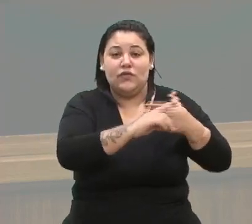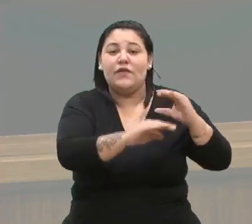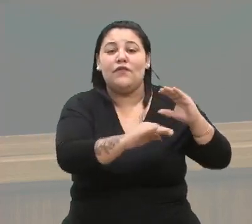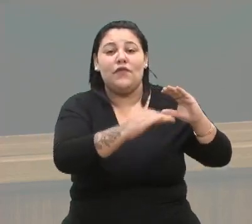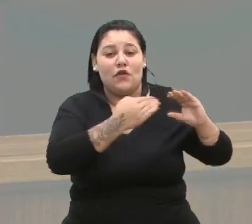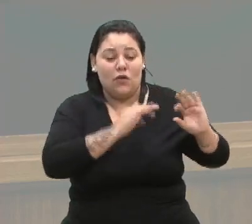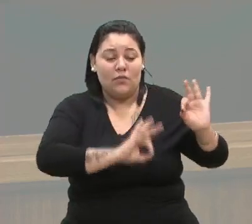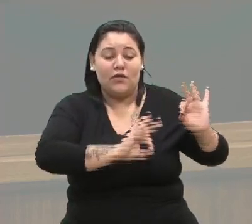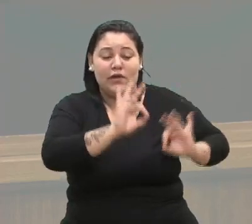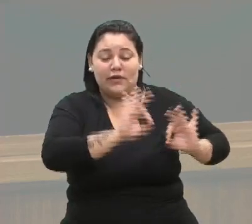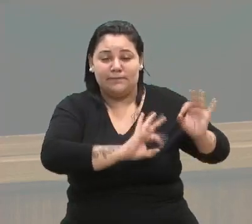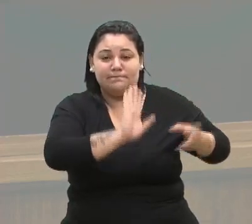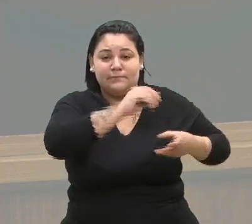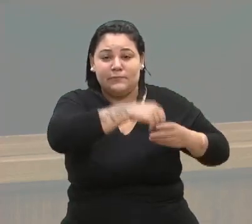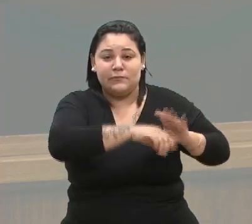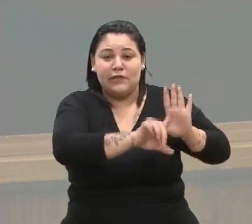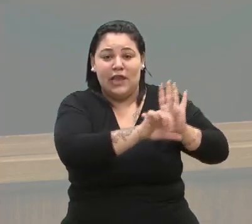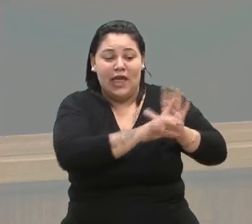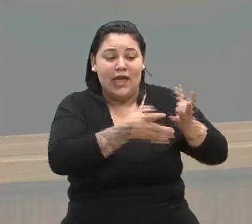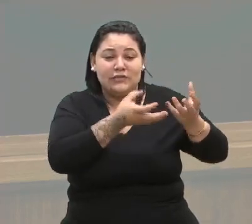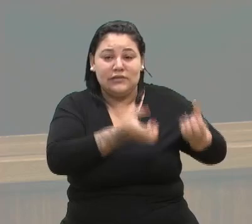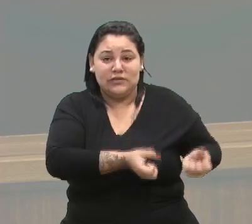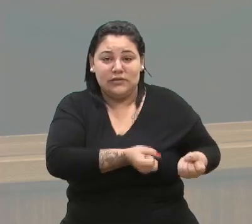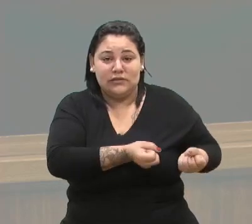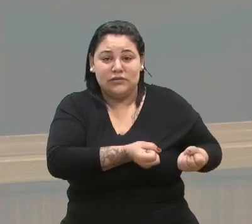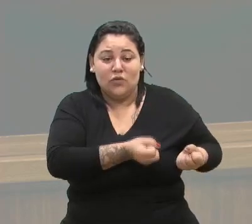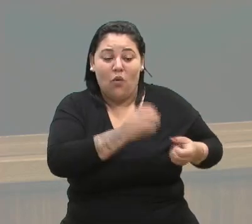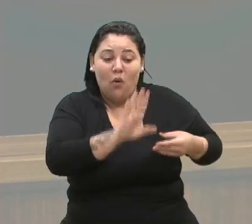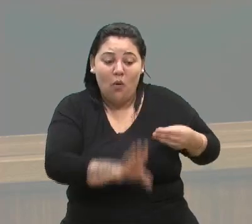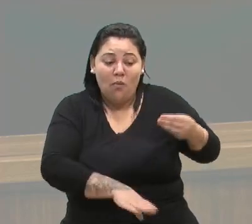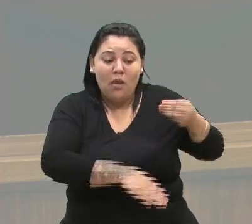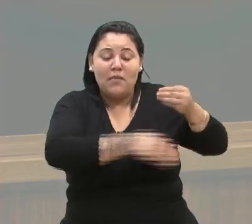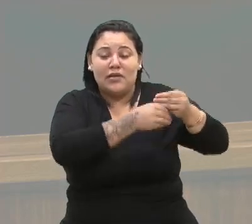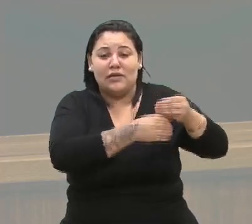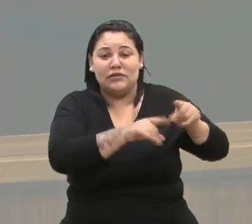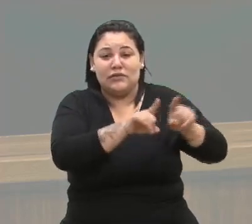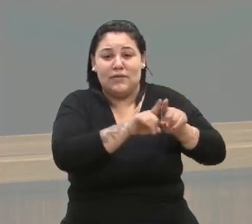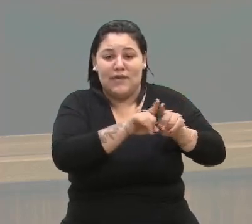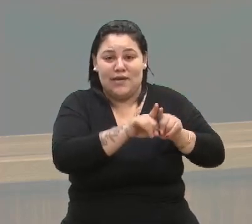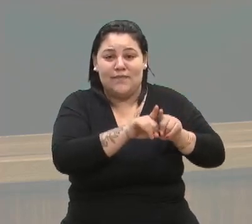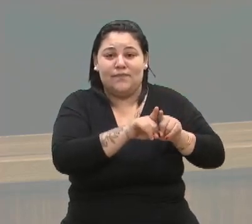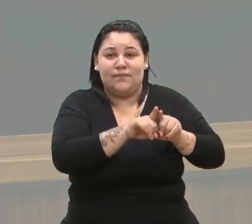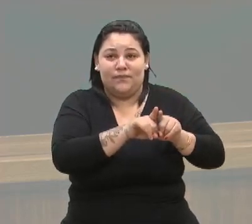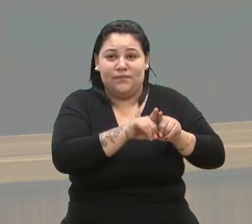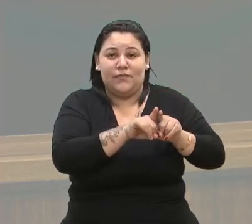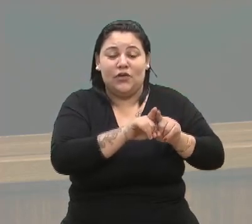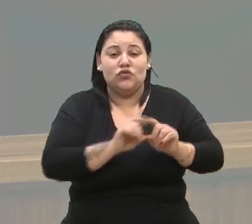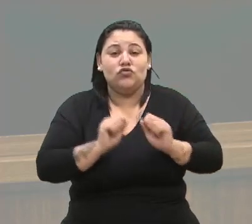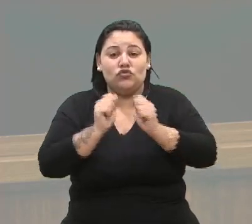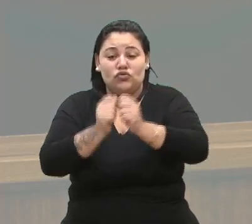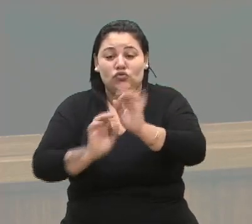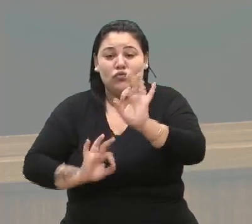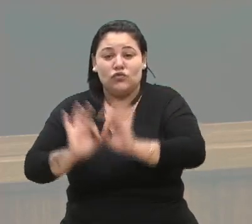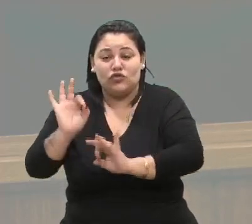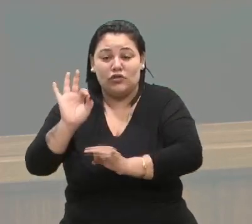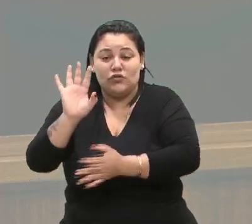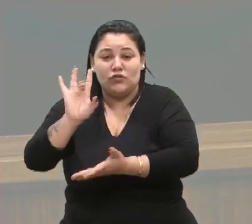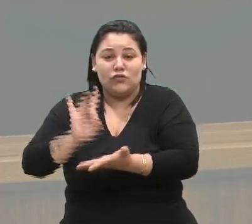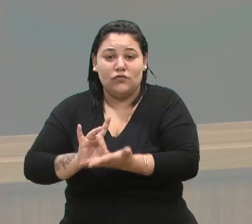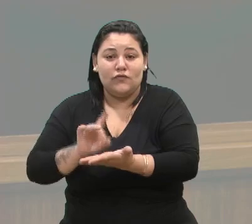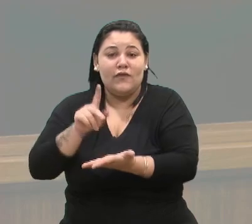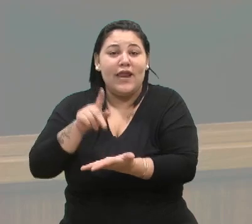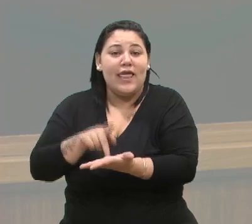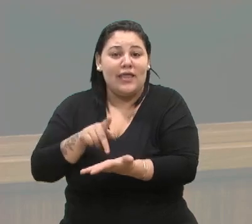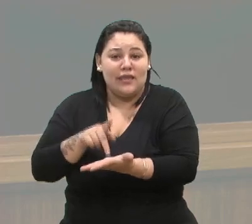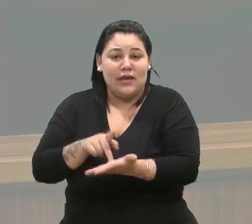retificativa, aceitando, né, incorporando as nossas emendas ao projeto original, à